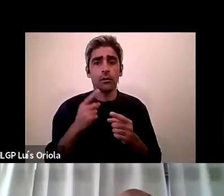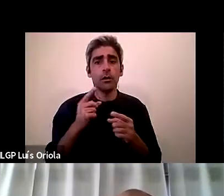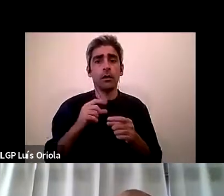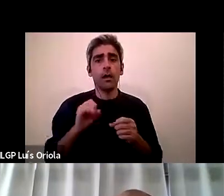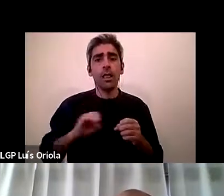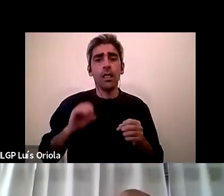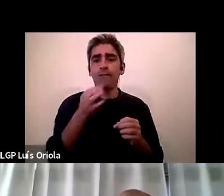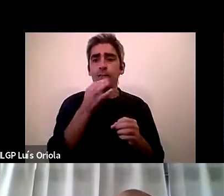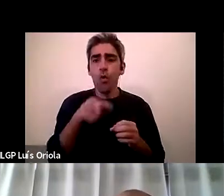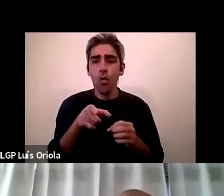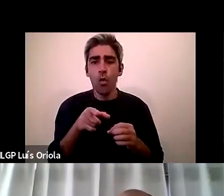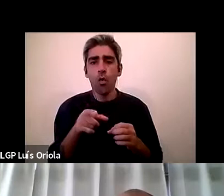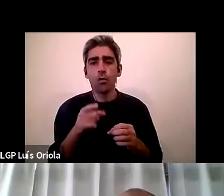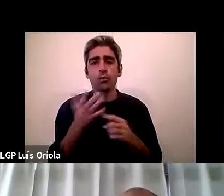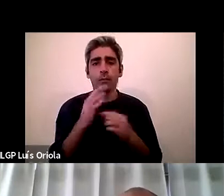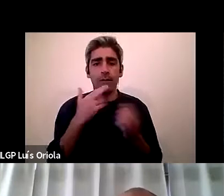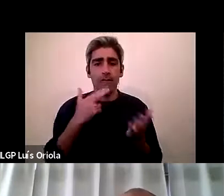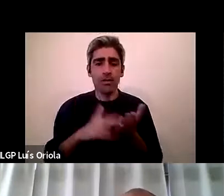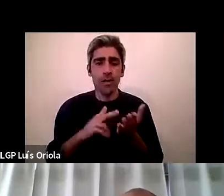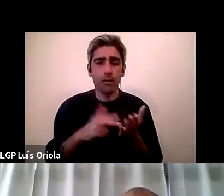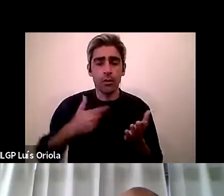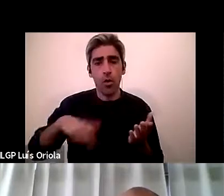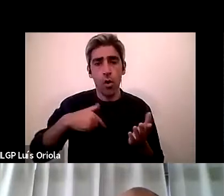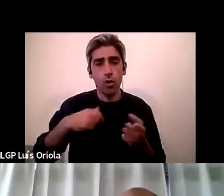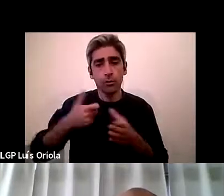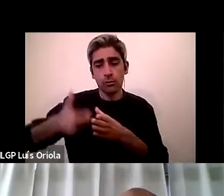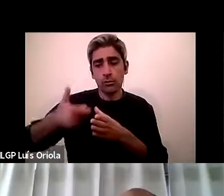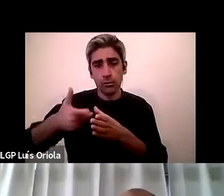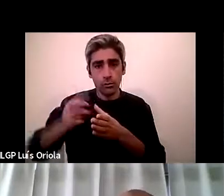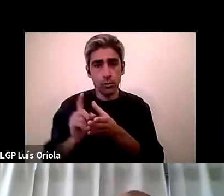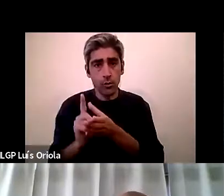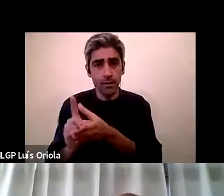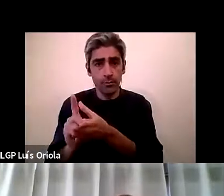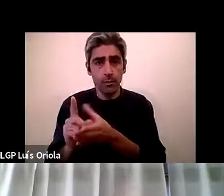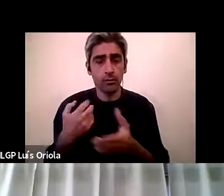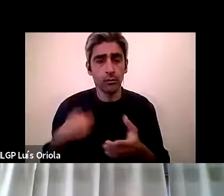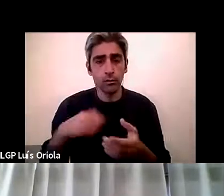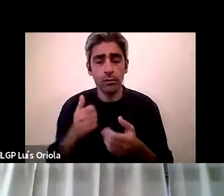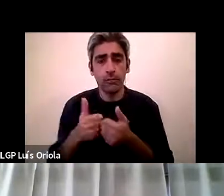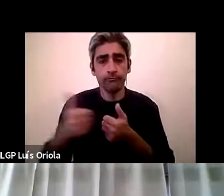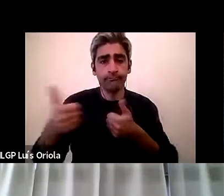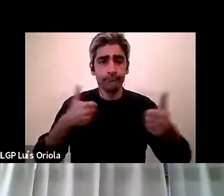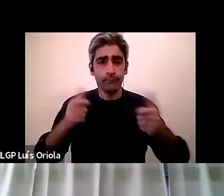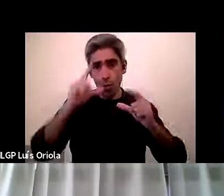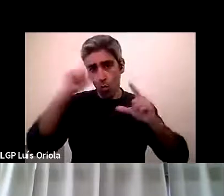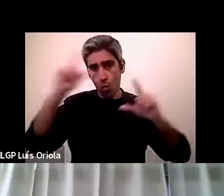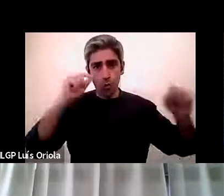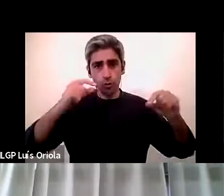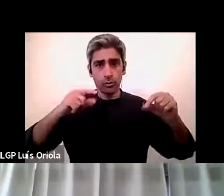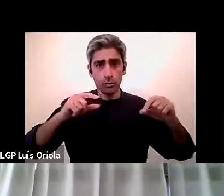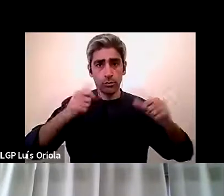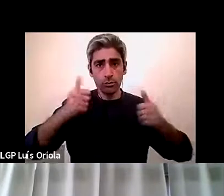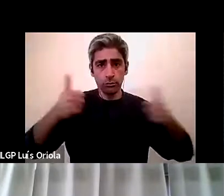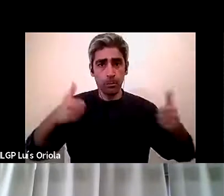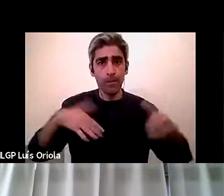aqui levantou, é verdade que nós no confinamento ficamos mais longe uns dos outros, mas por